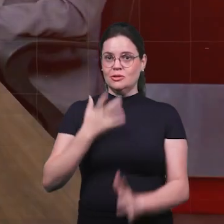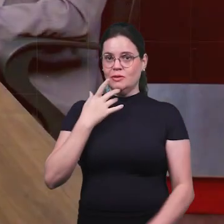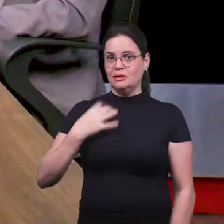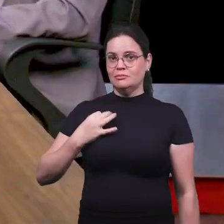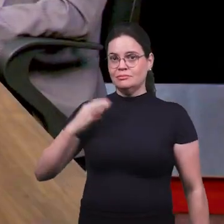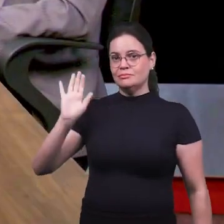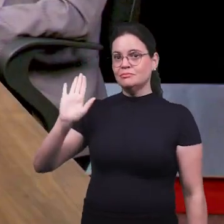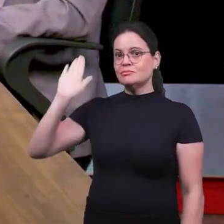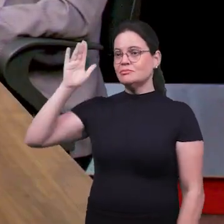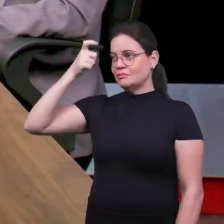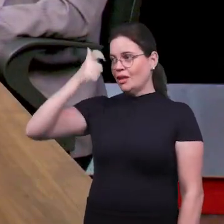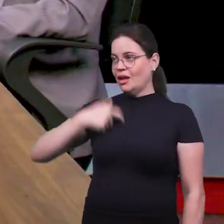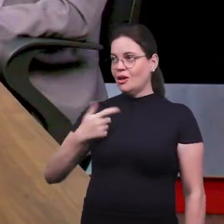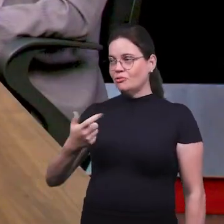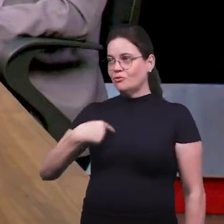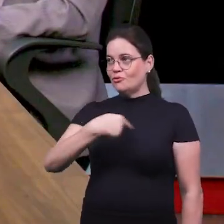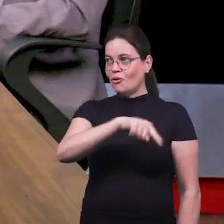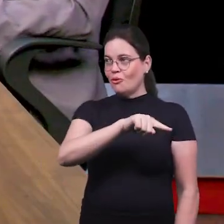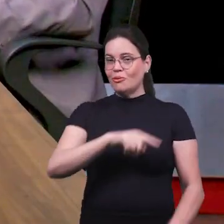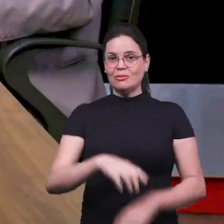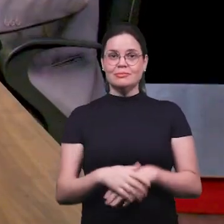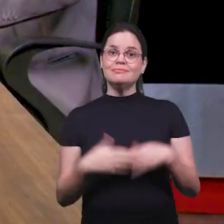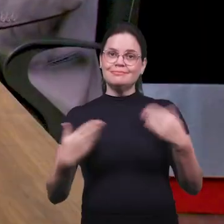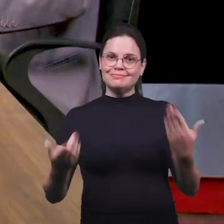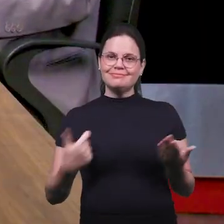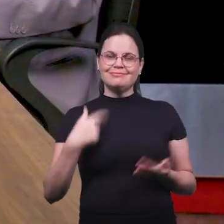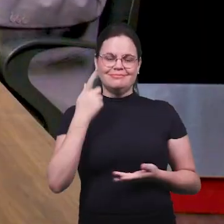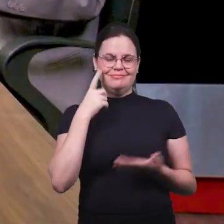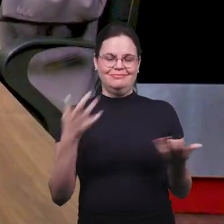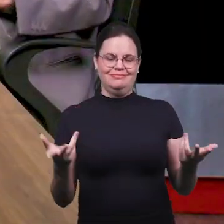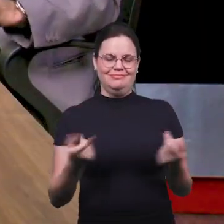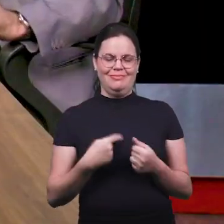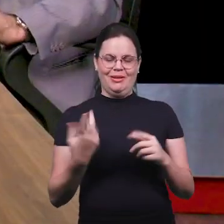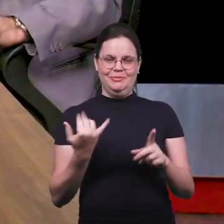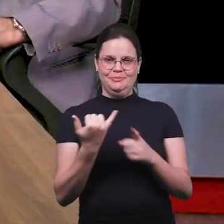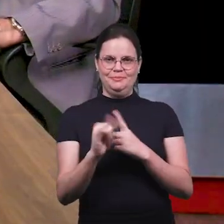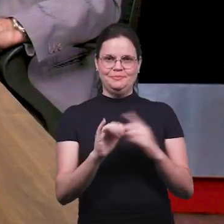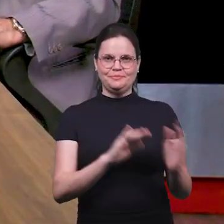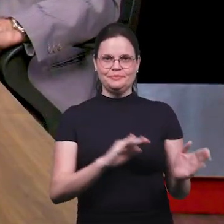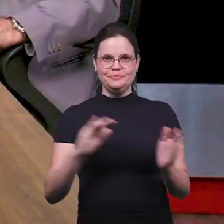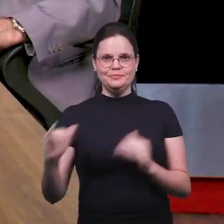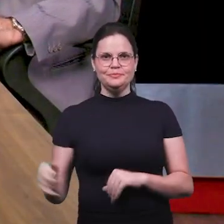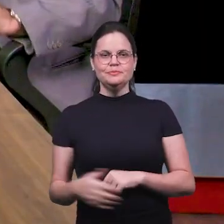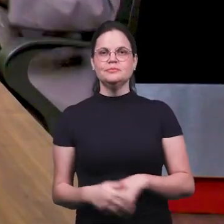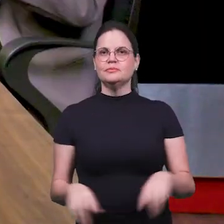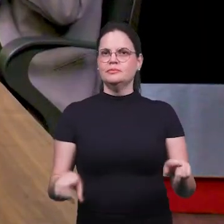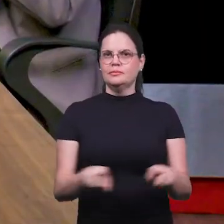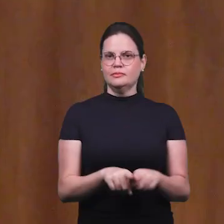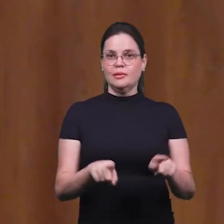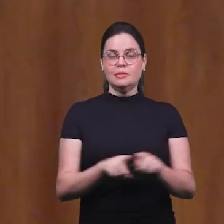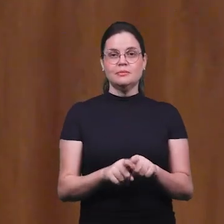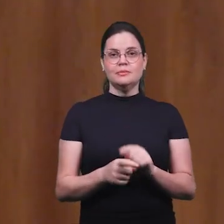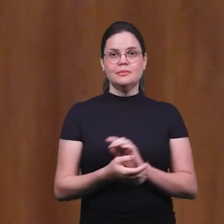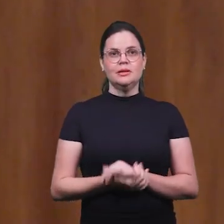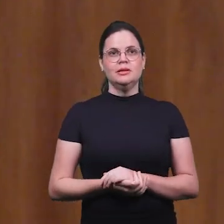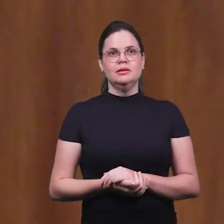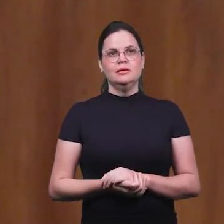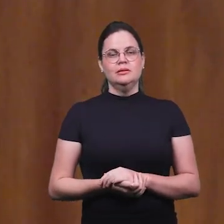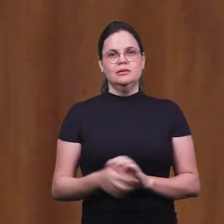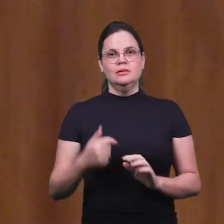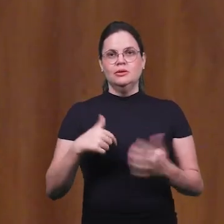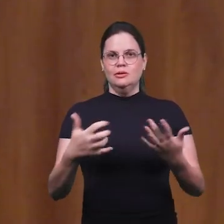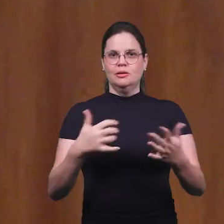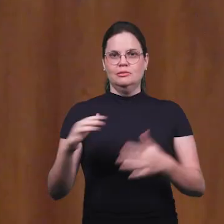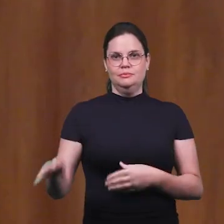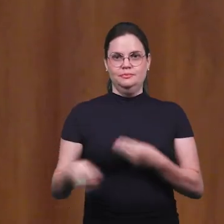né? Exatamente. Maravilha. E tem um aspecto também que eu até gostaria que o pastor Rafael comentasse, porque